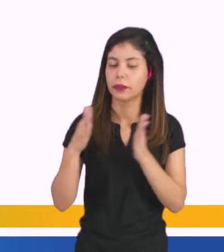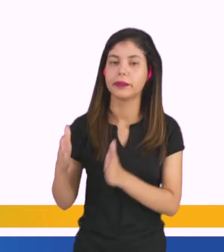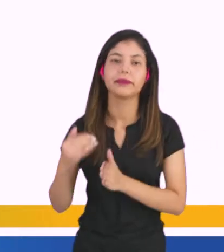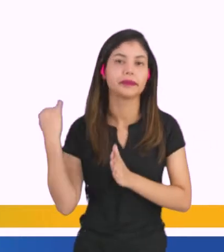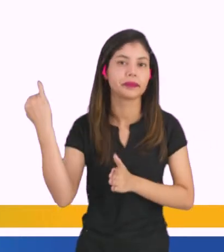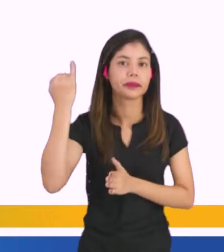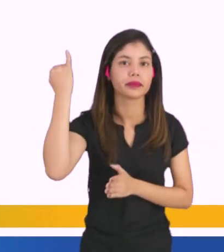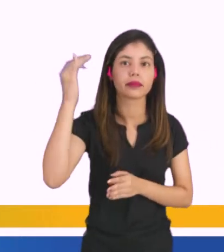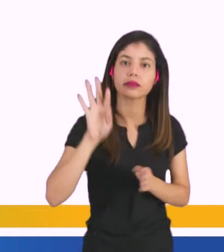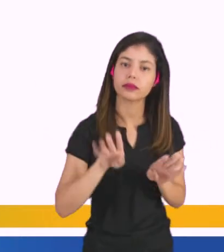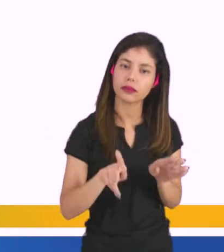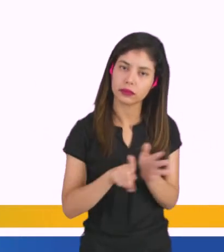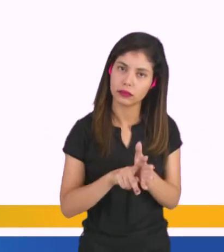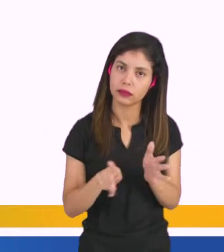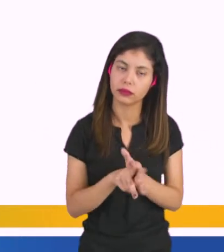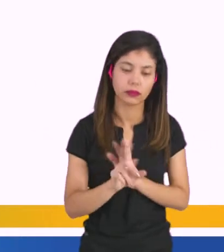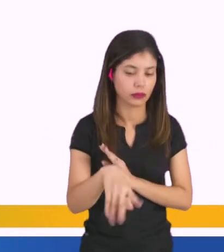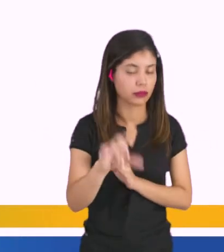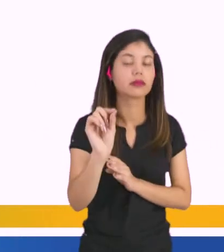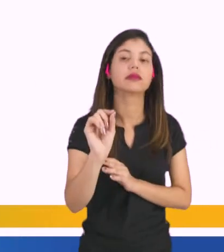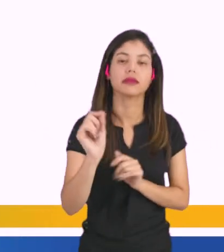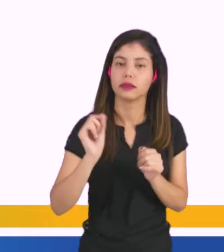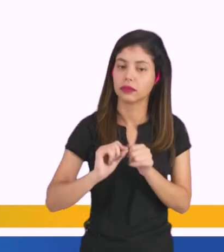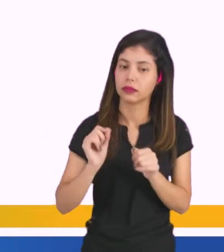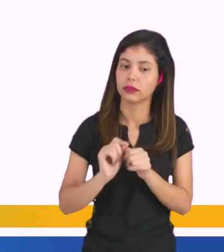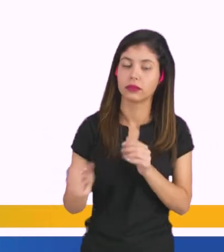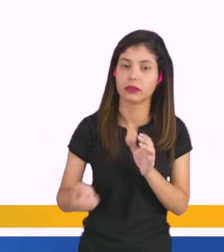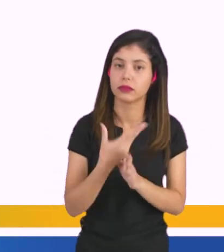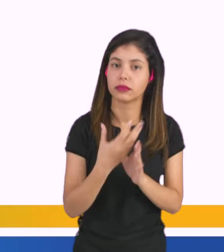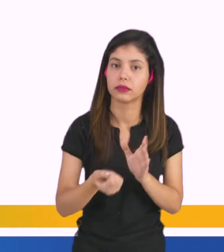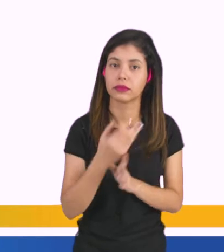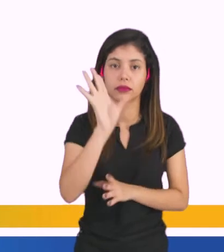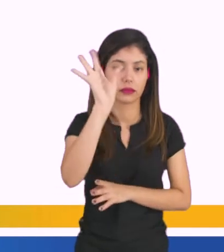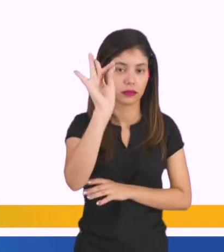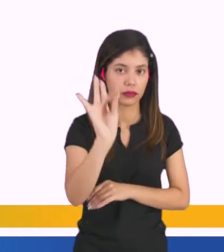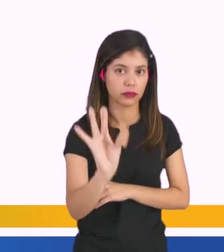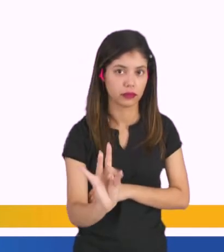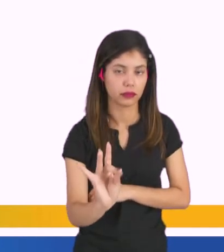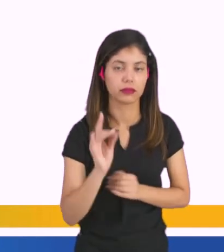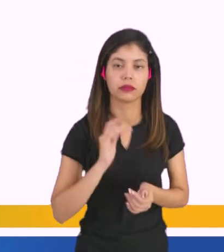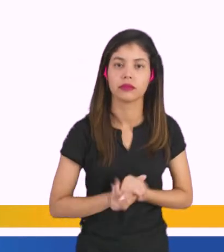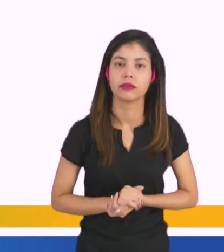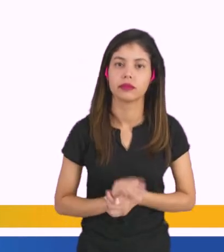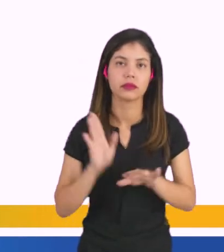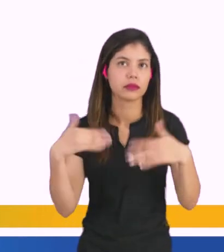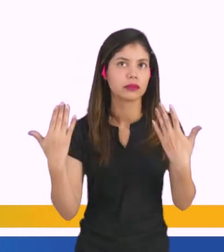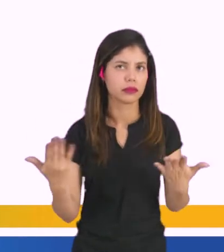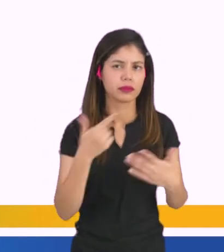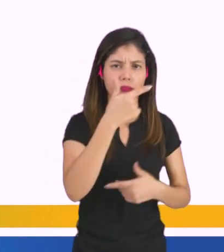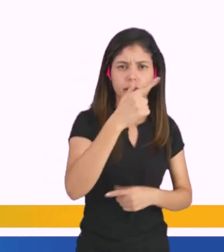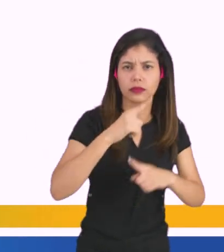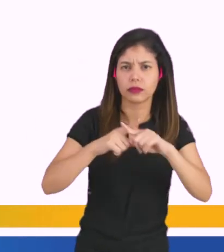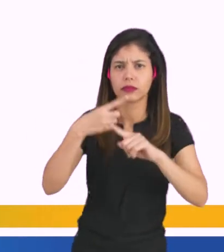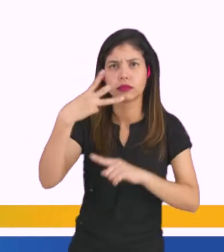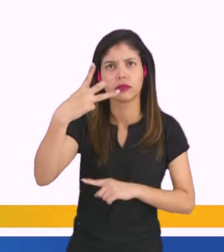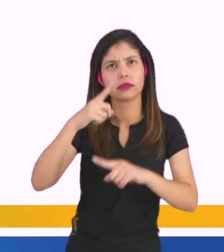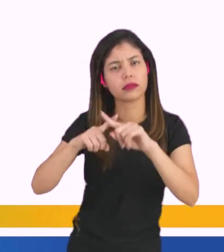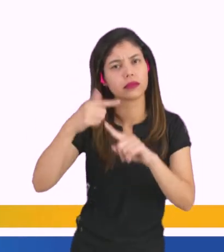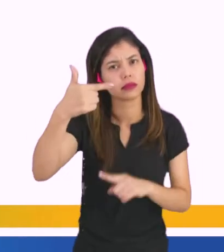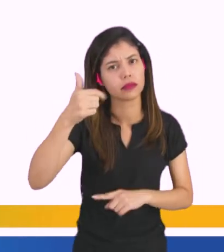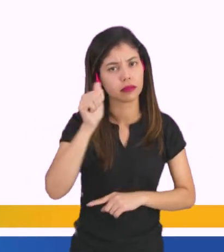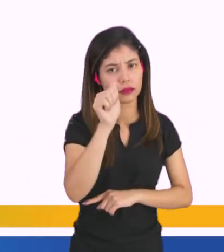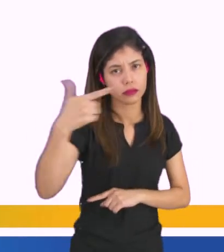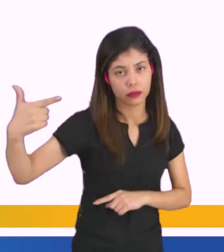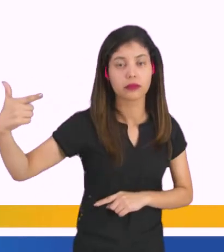princípio fundamental da contagem, nós podemos fazer o produto desses termos. Então ficará 2 vezes 3 vezes